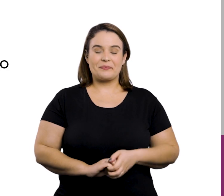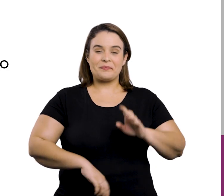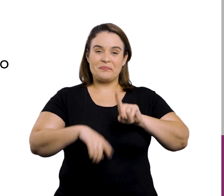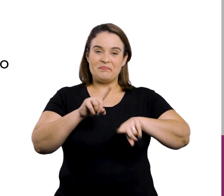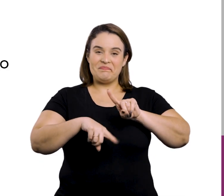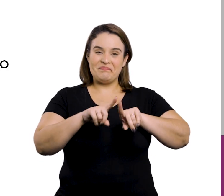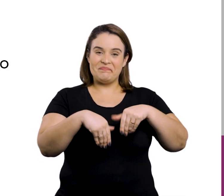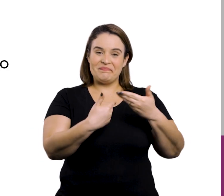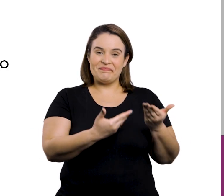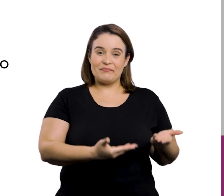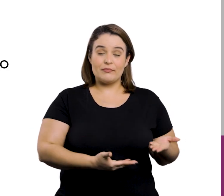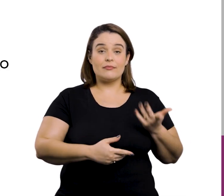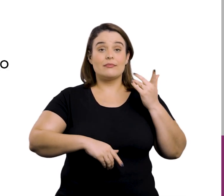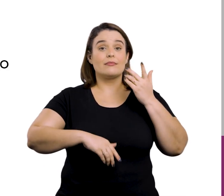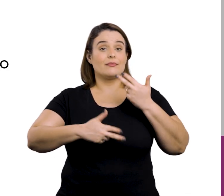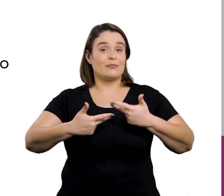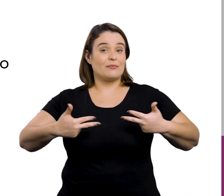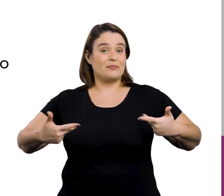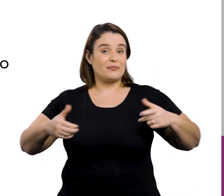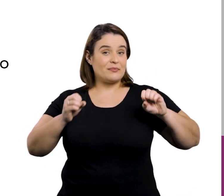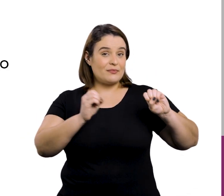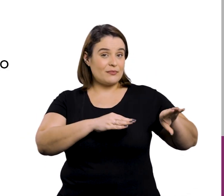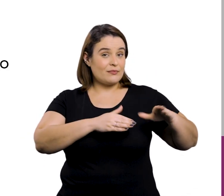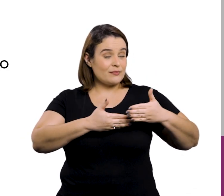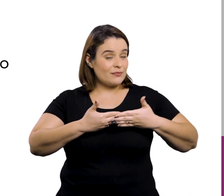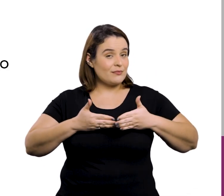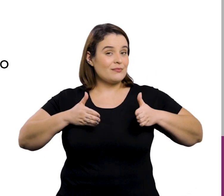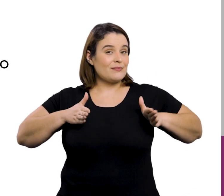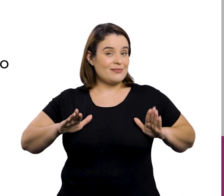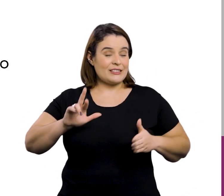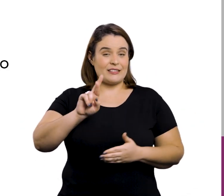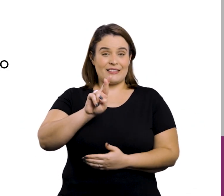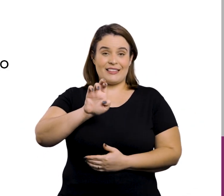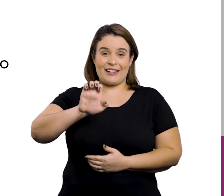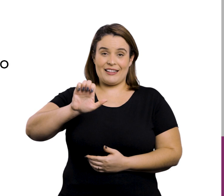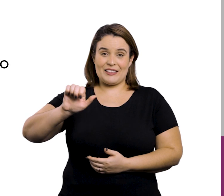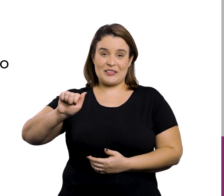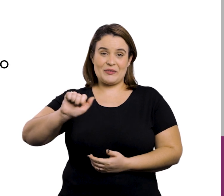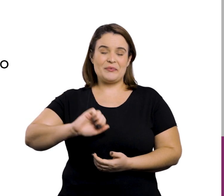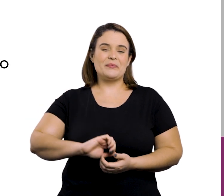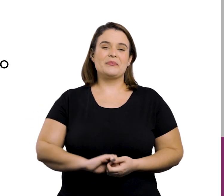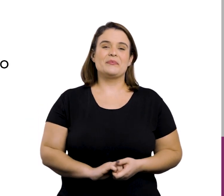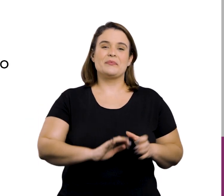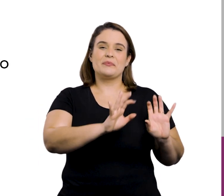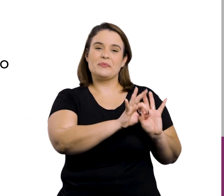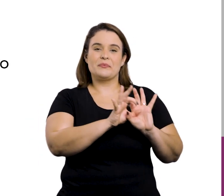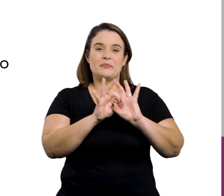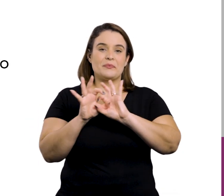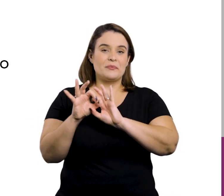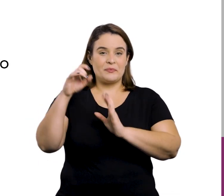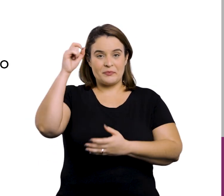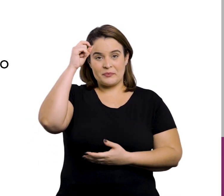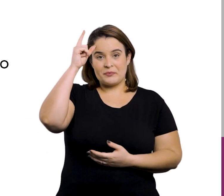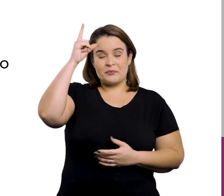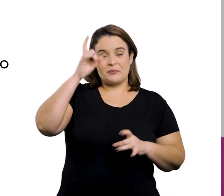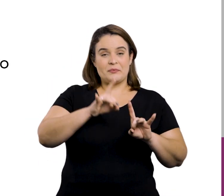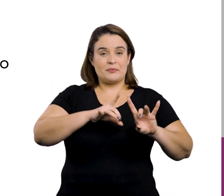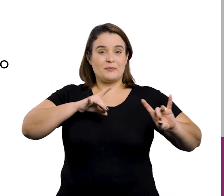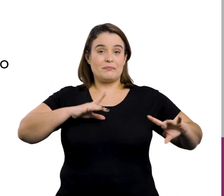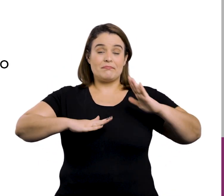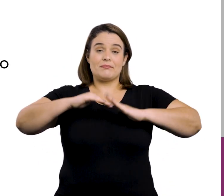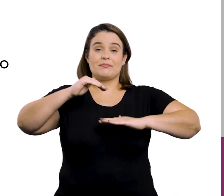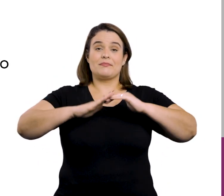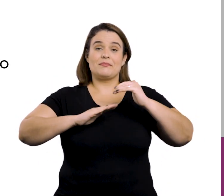Esse material é um recurso educacional aberto, REA. No contexto da cultura digital, práticas